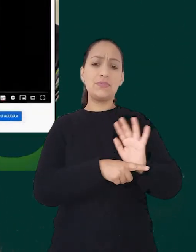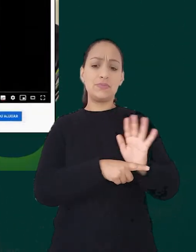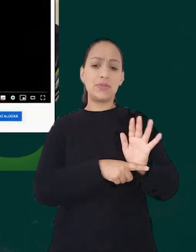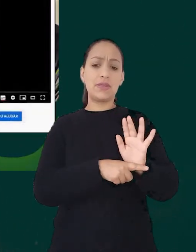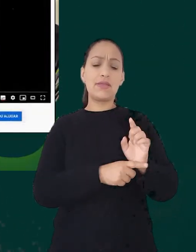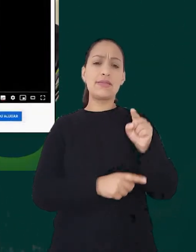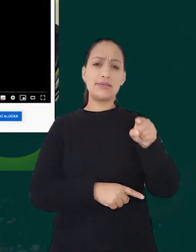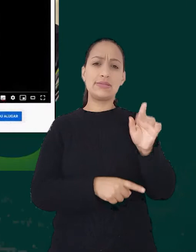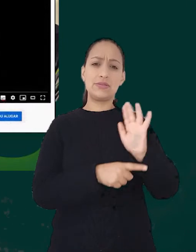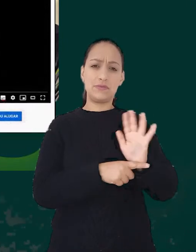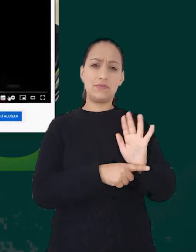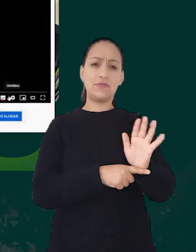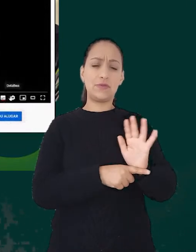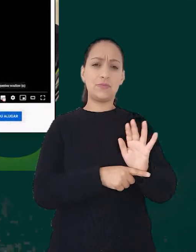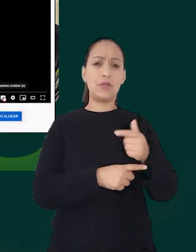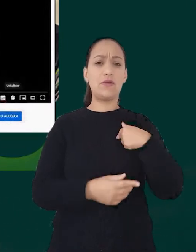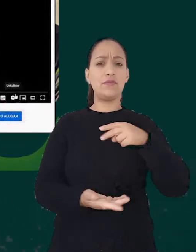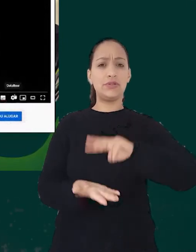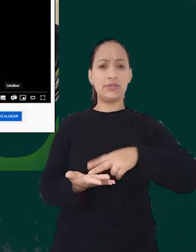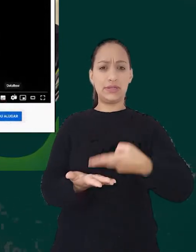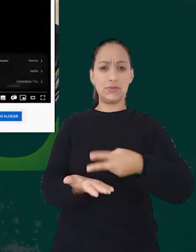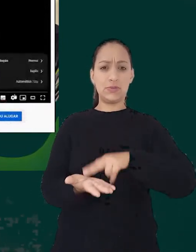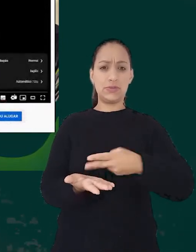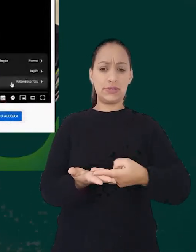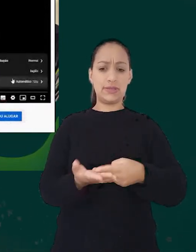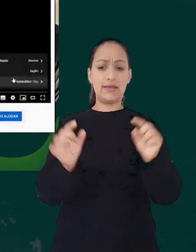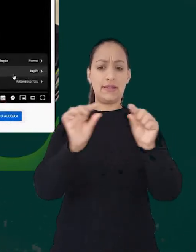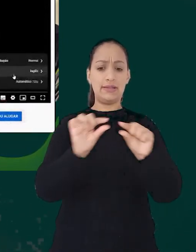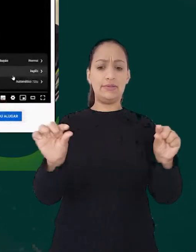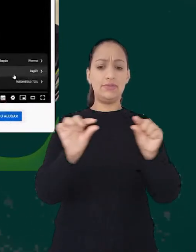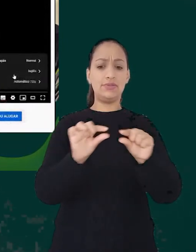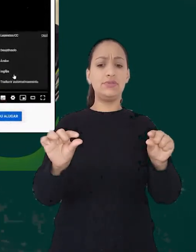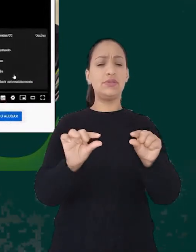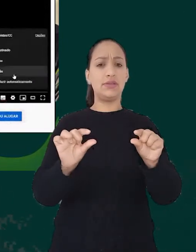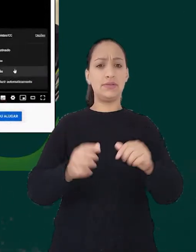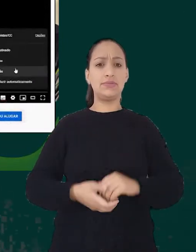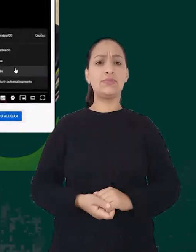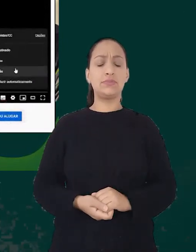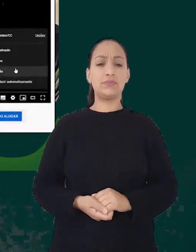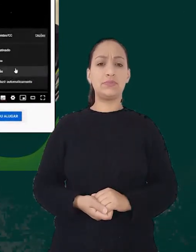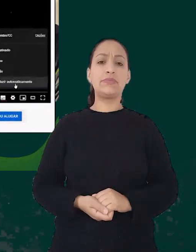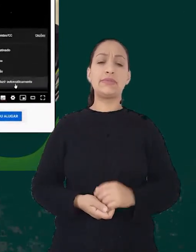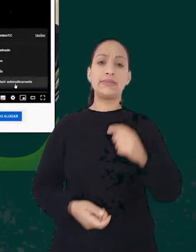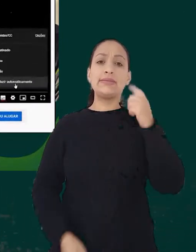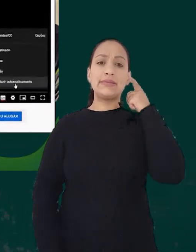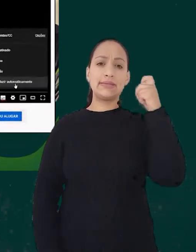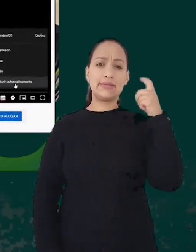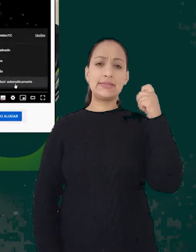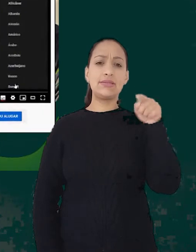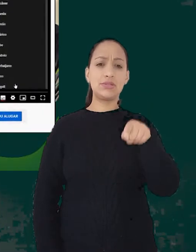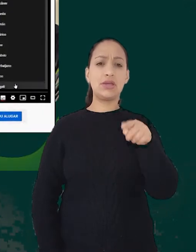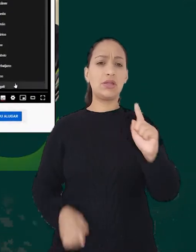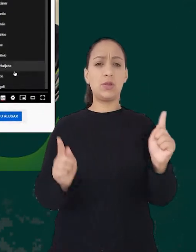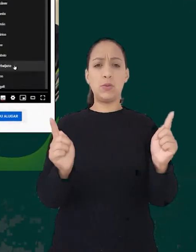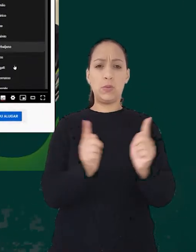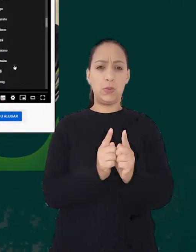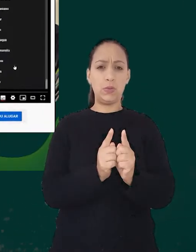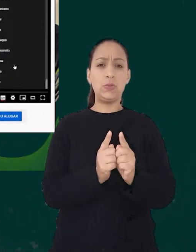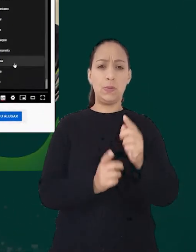Esse filme, deixa eu até traduzir aqui, ó, que é interessante a locução que tem, é bem curtinho.